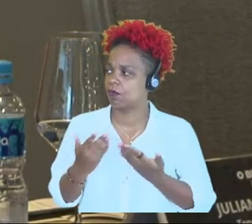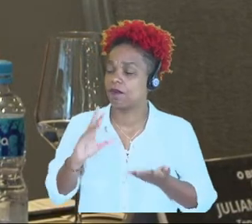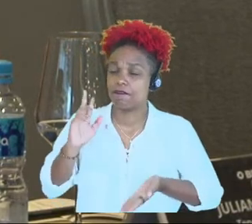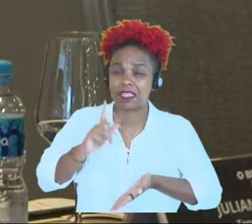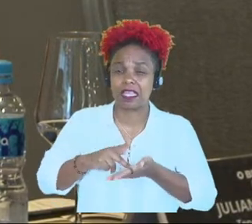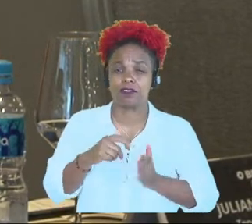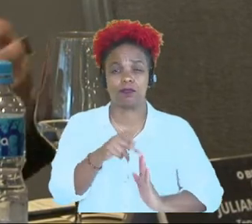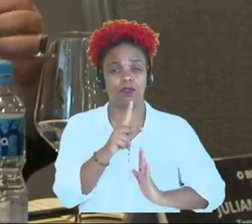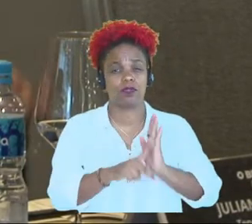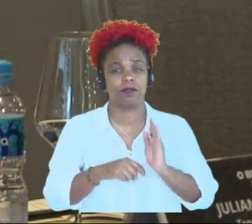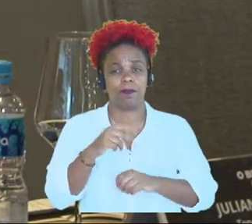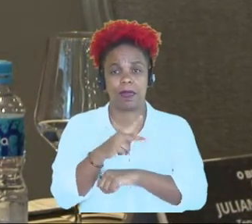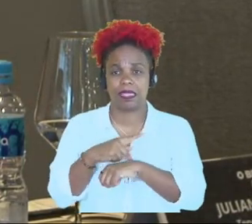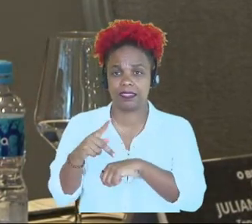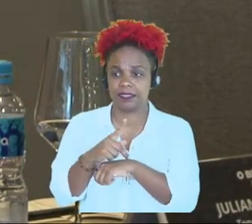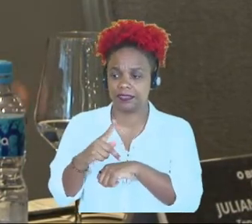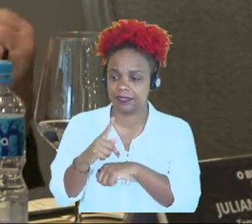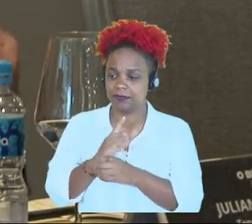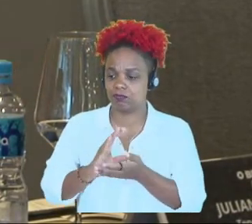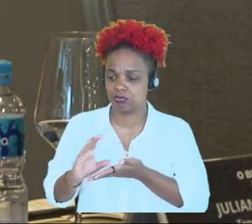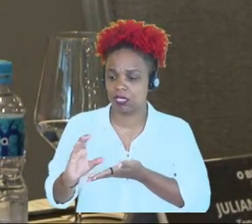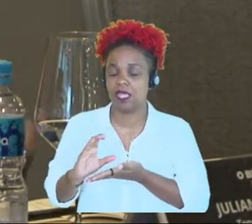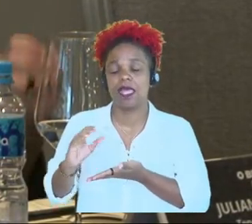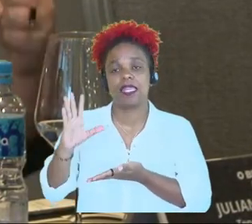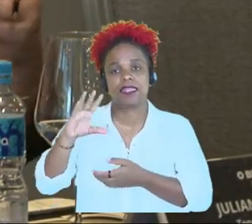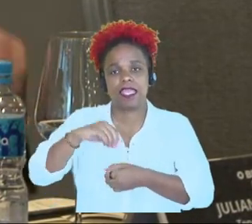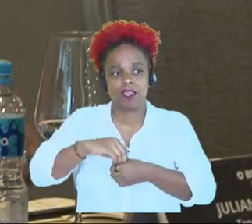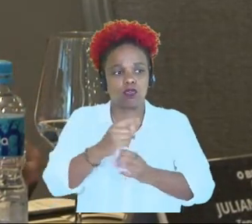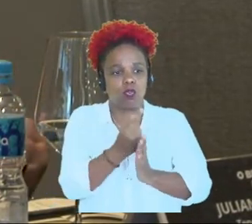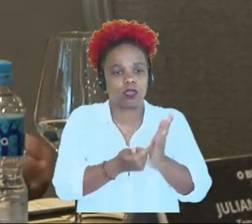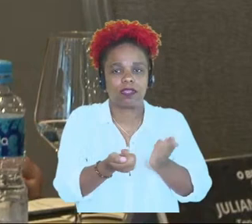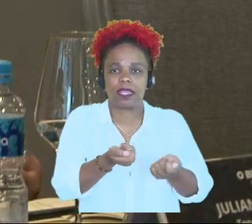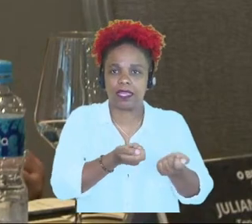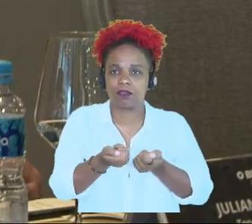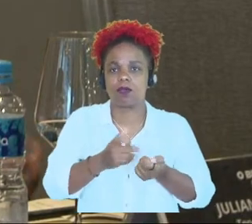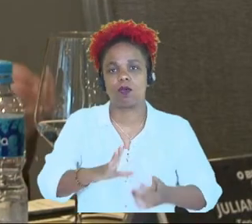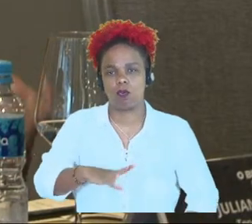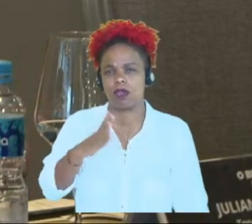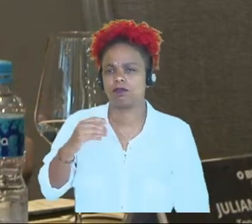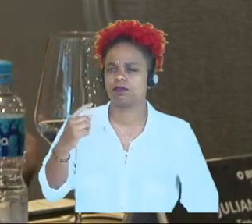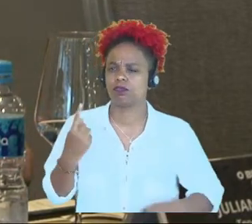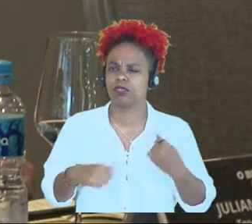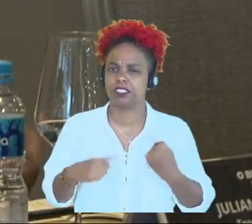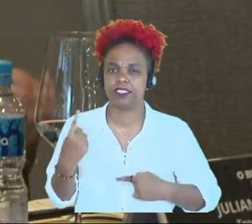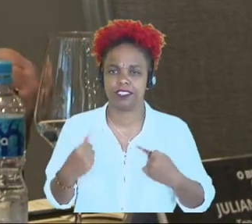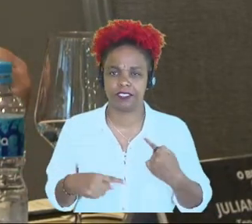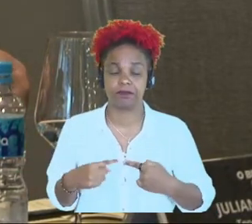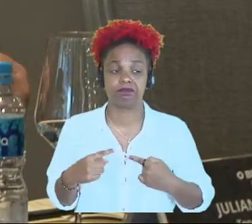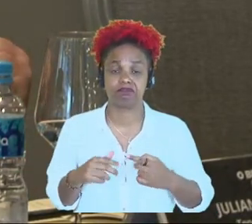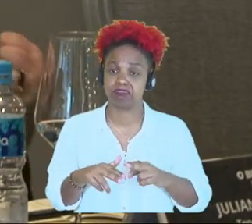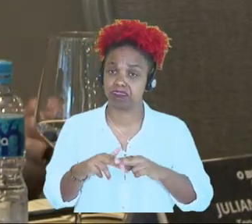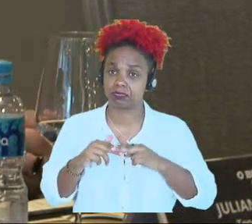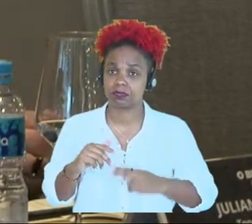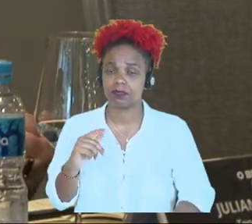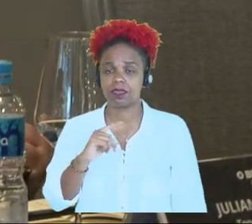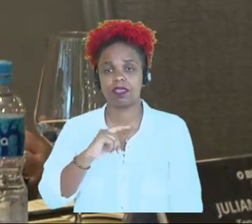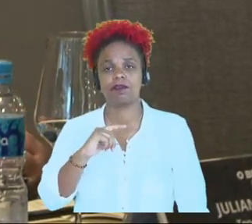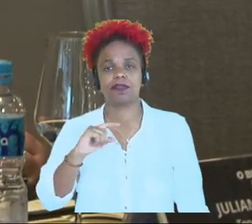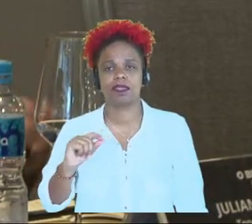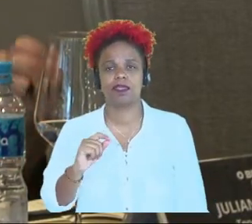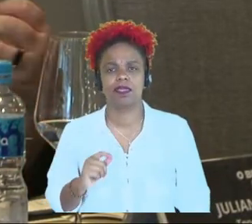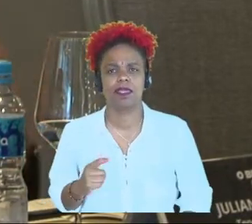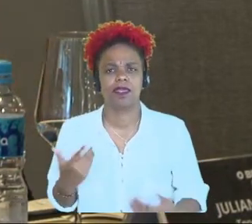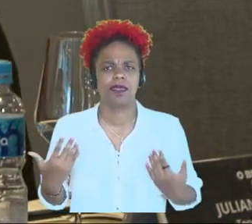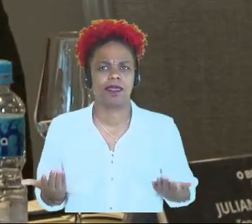um projeto de país dentro do orçamento requer uma coragem política muito grande, porque vai ser muito difícil